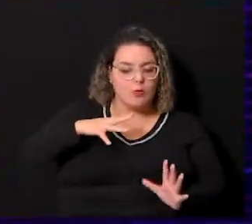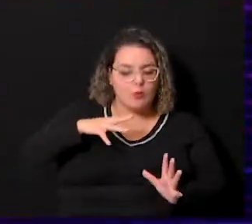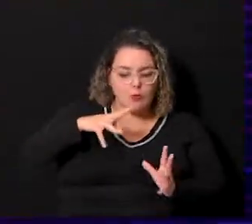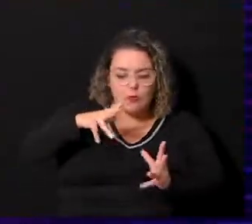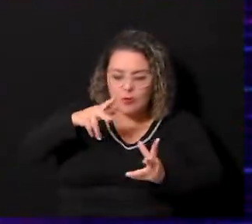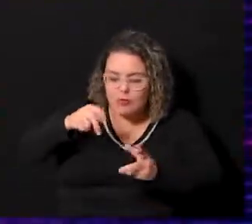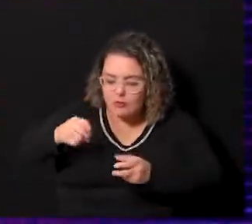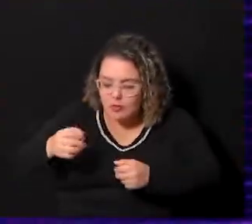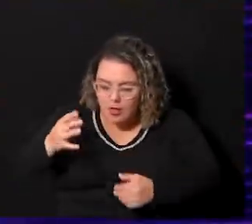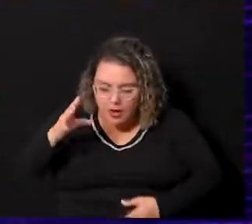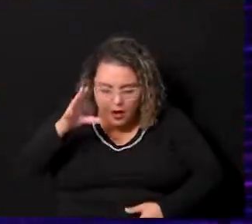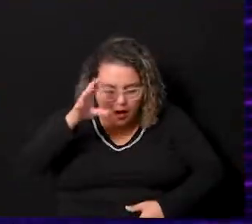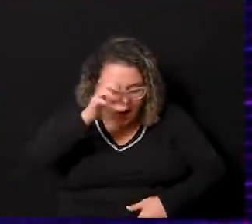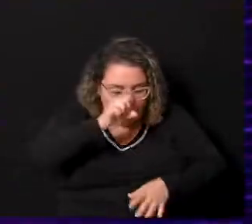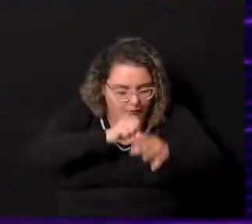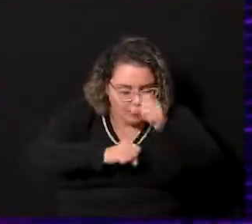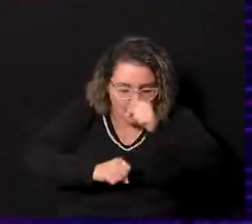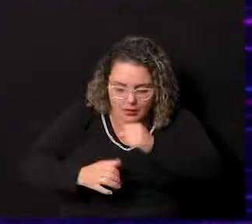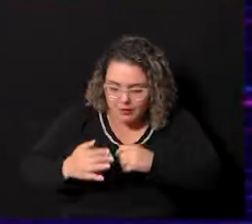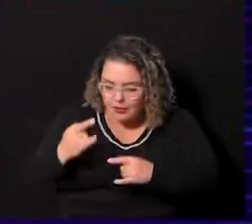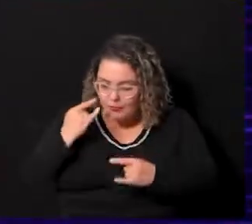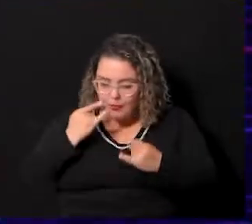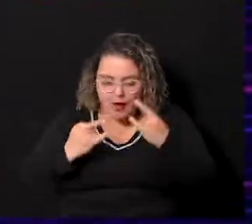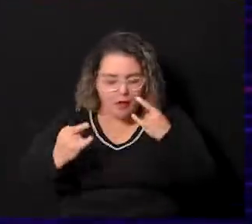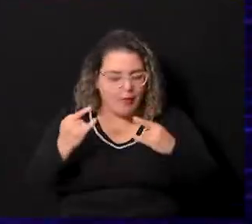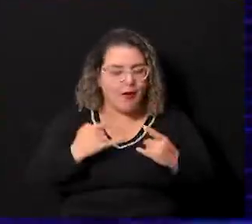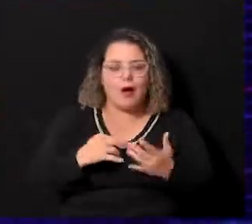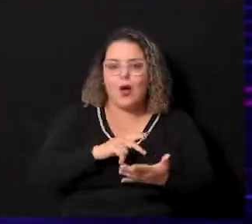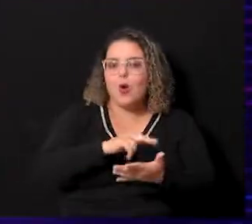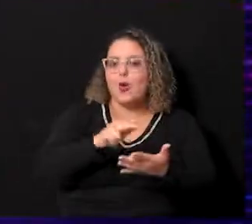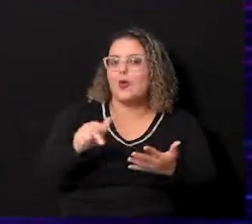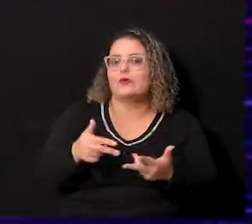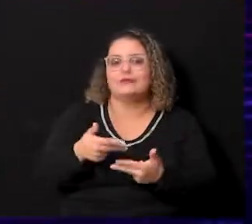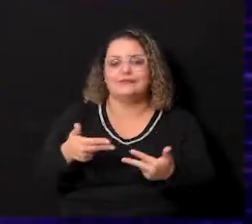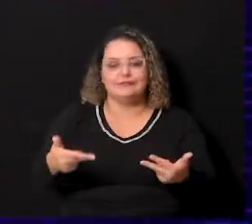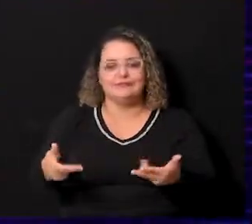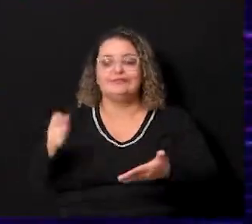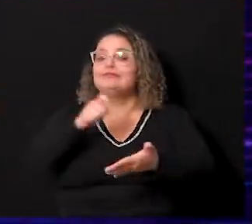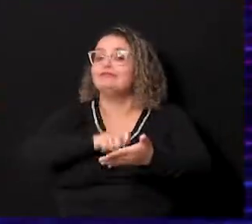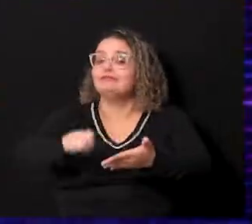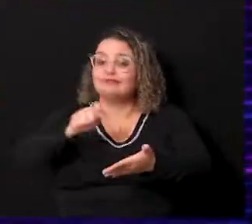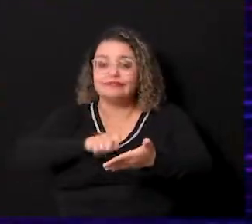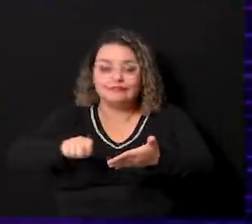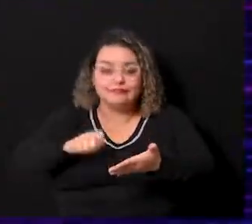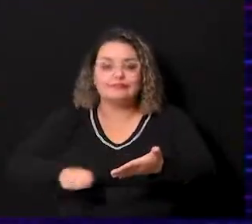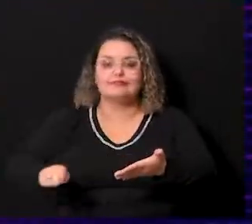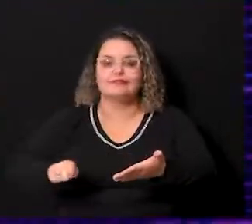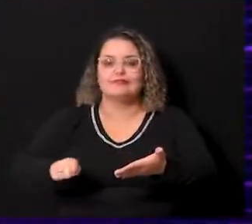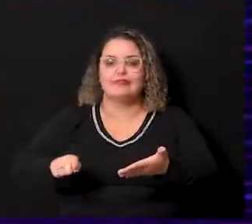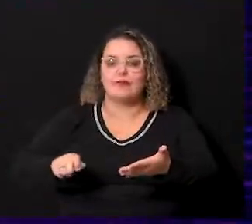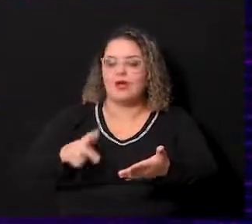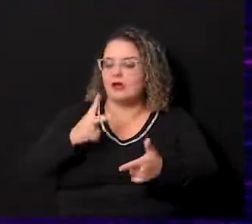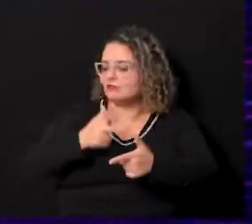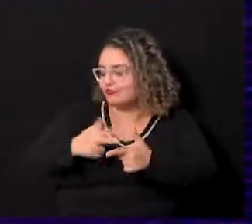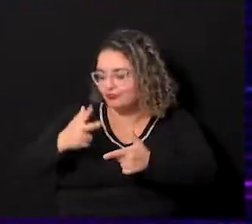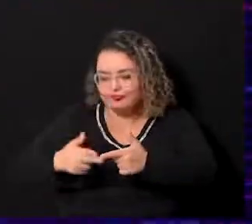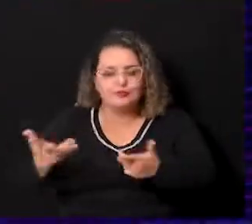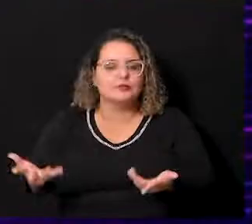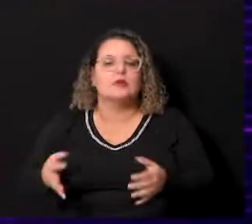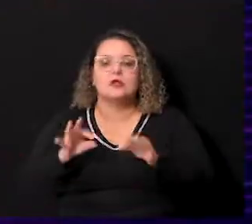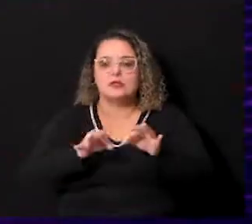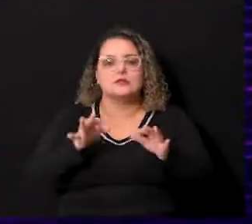mundo para descobrir, né? Você tem tantas coisas, porque você acaba sendo autor, acaba sendo editor,